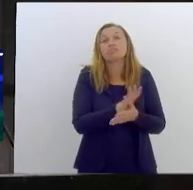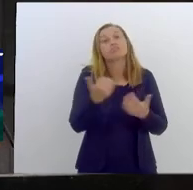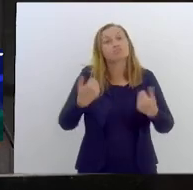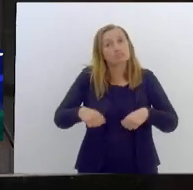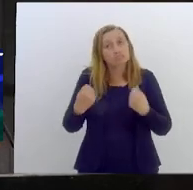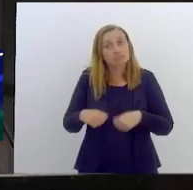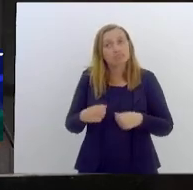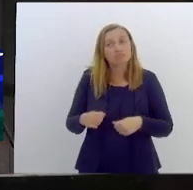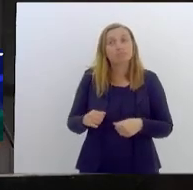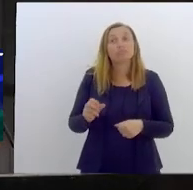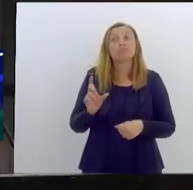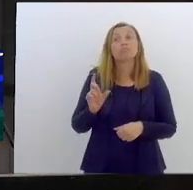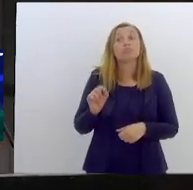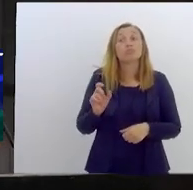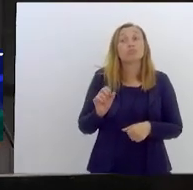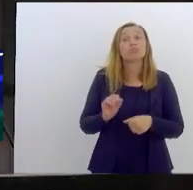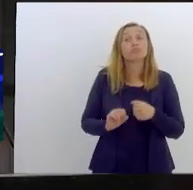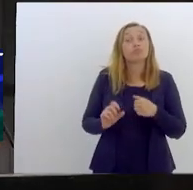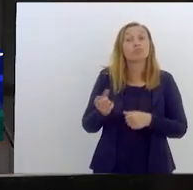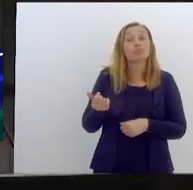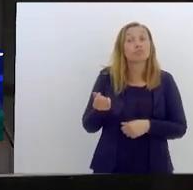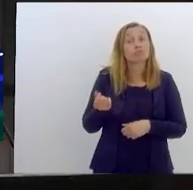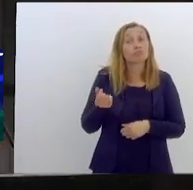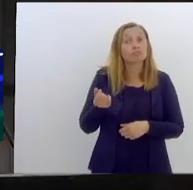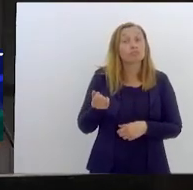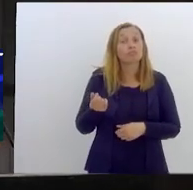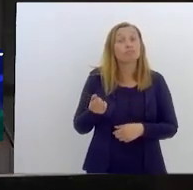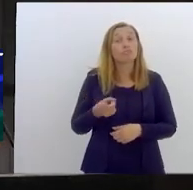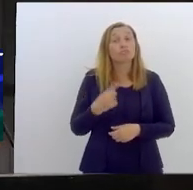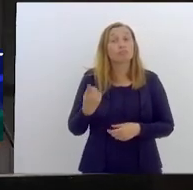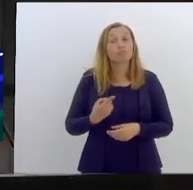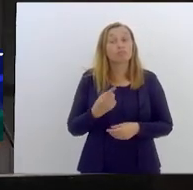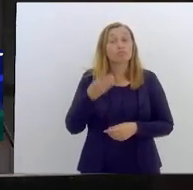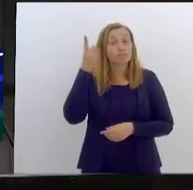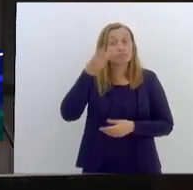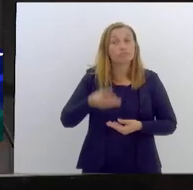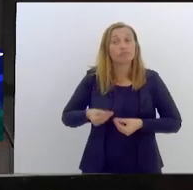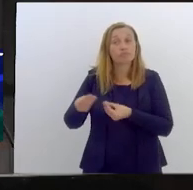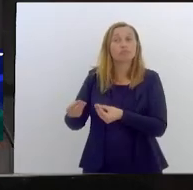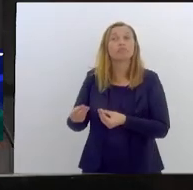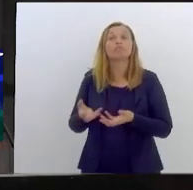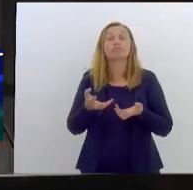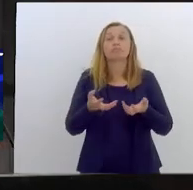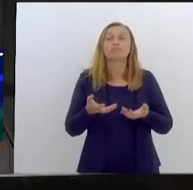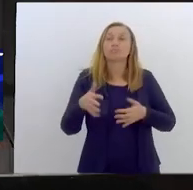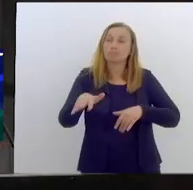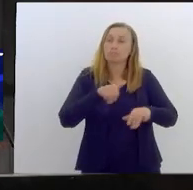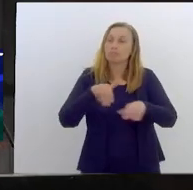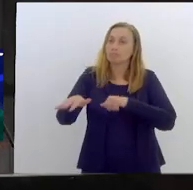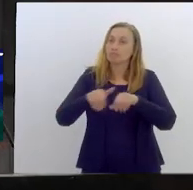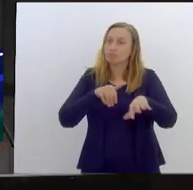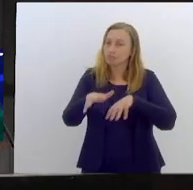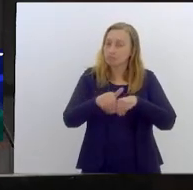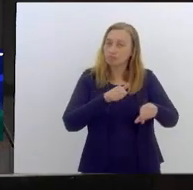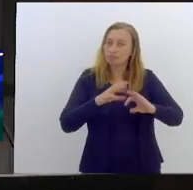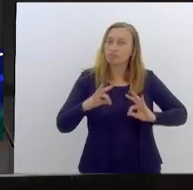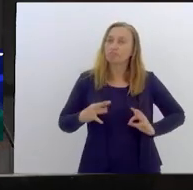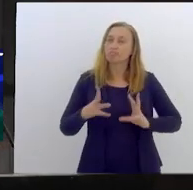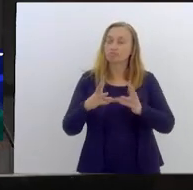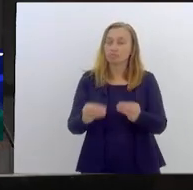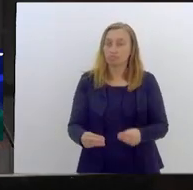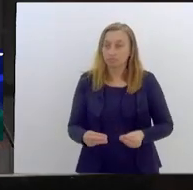sendo realizado com esse dinheiro destinado por nós, deputados. Então, eu queria aqui convocar a sociedade civil